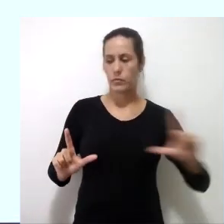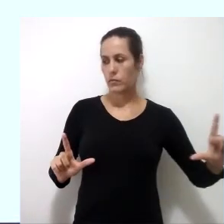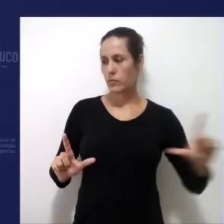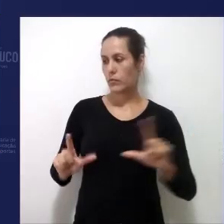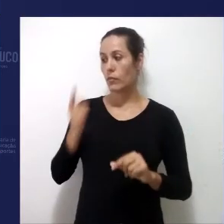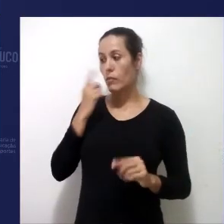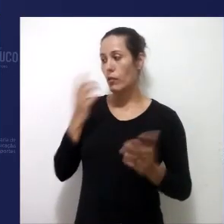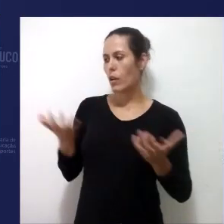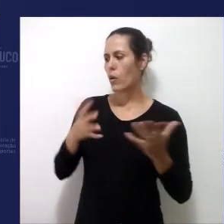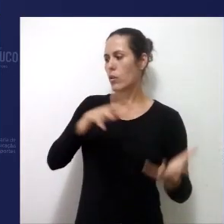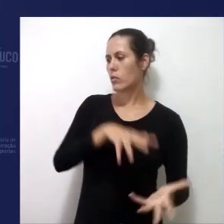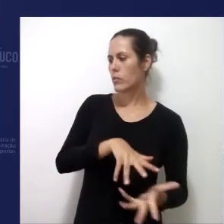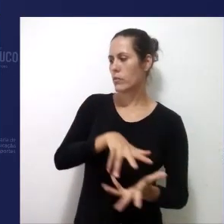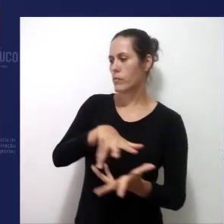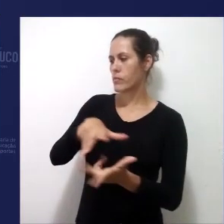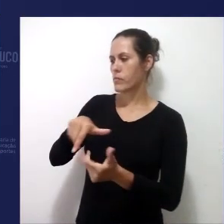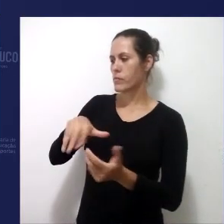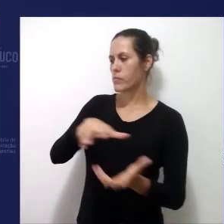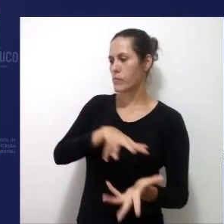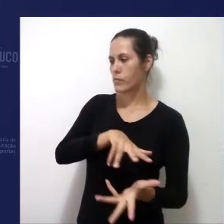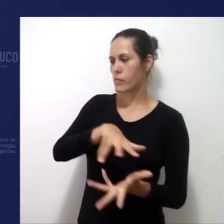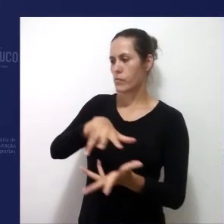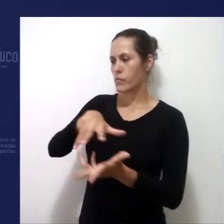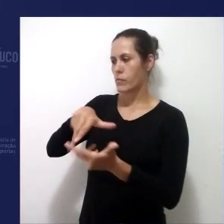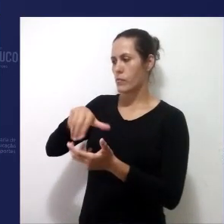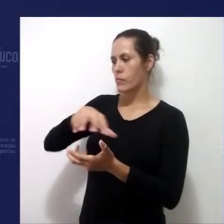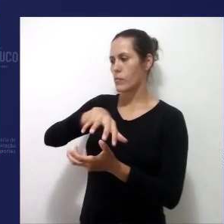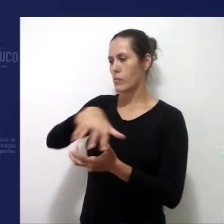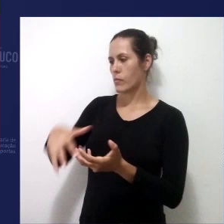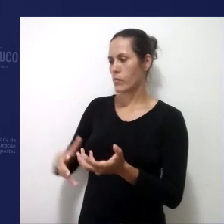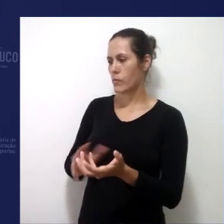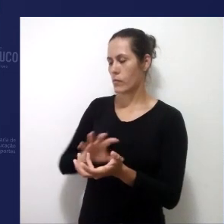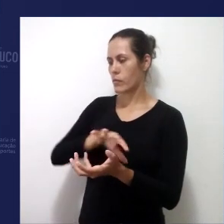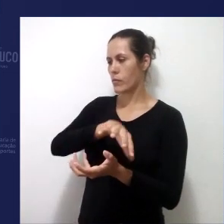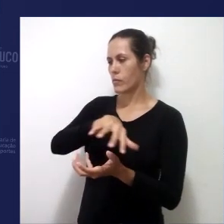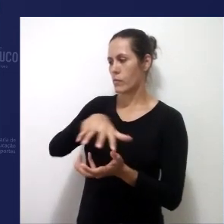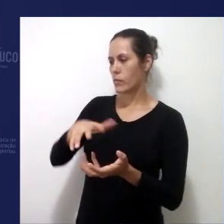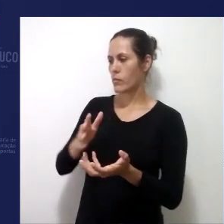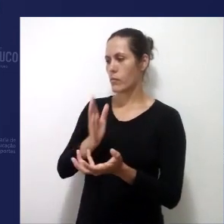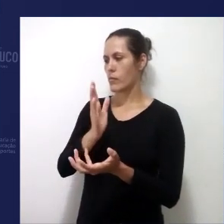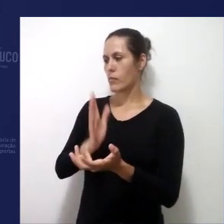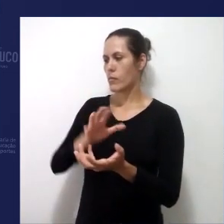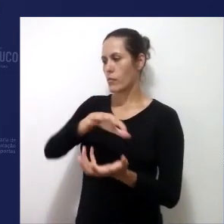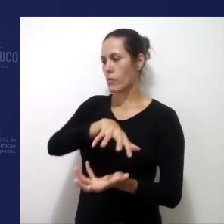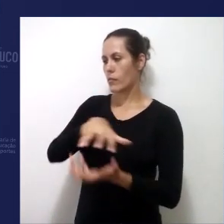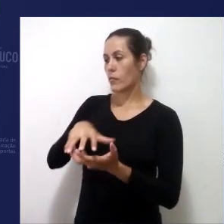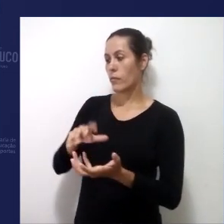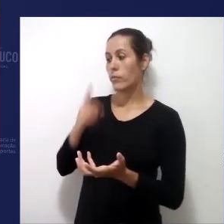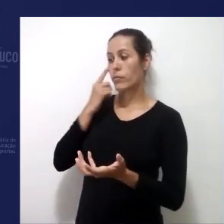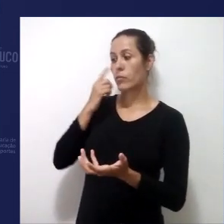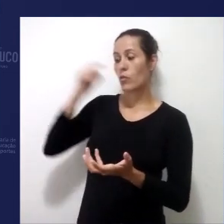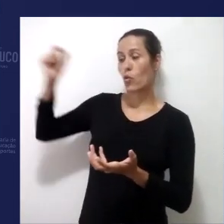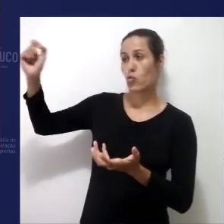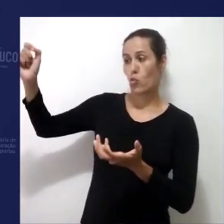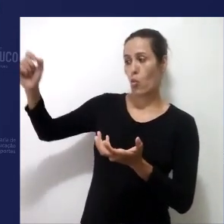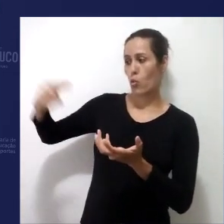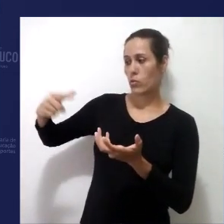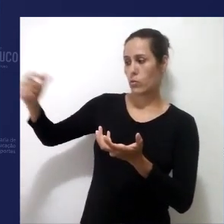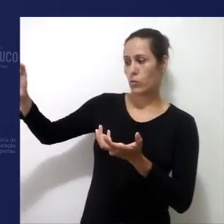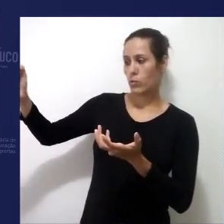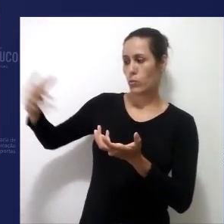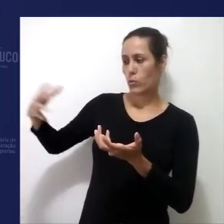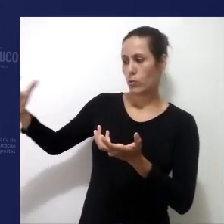na telinha o eixo de inclinação do nosso planeta Terra. Veja que a radiação solar ela